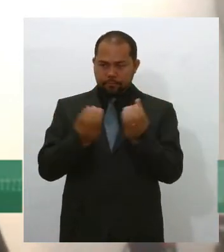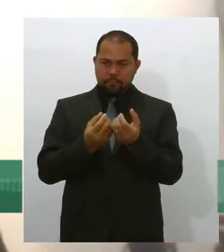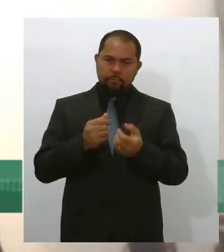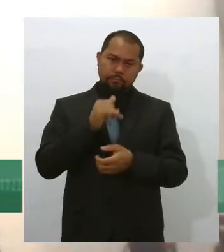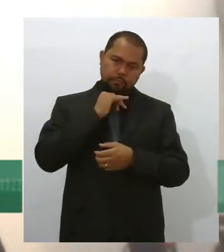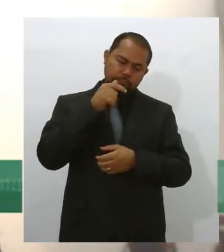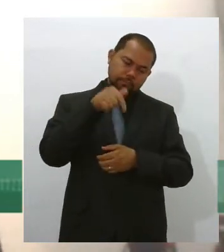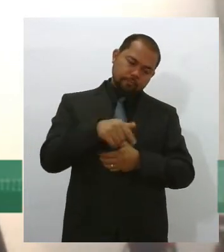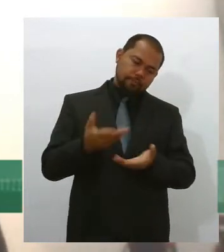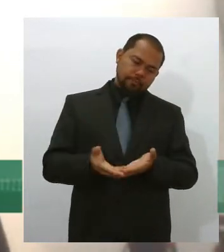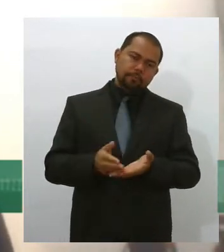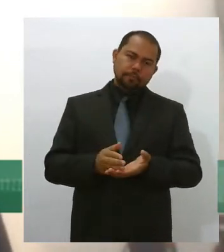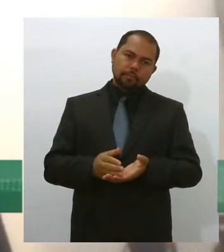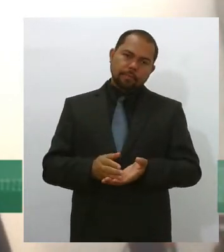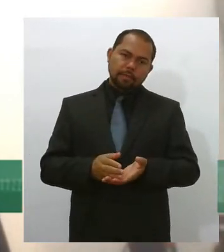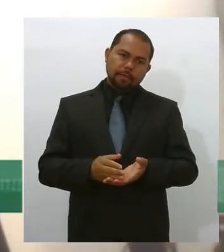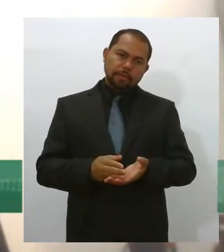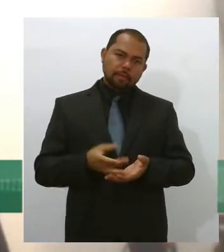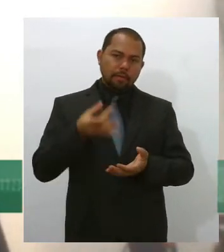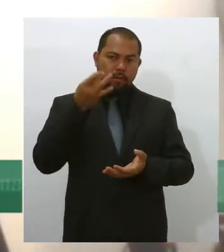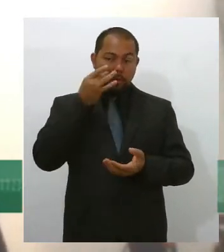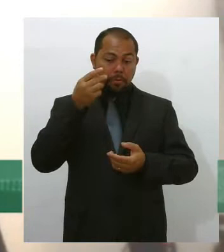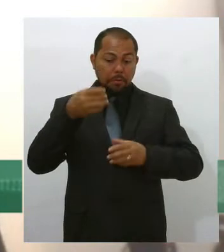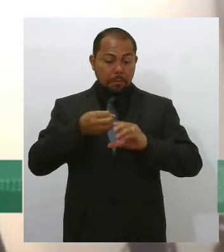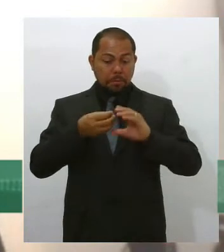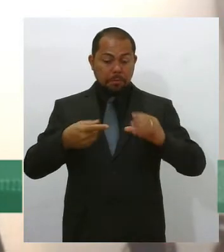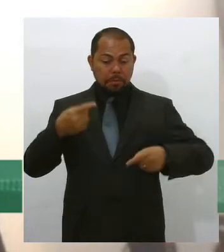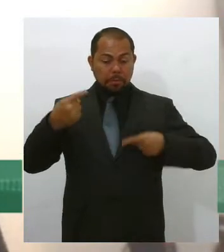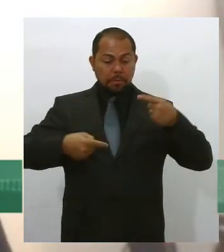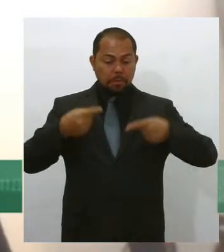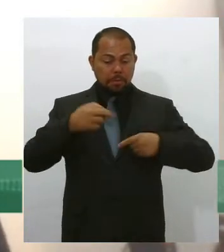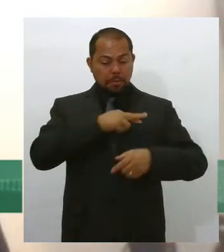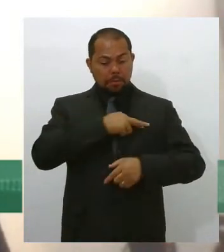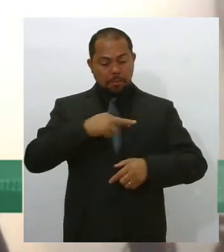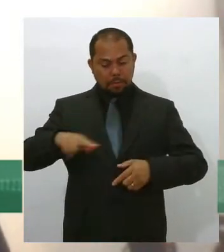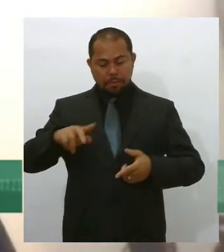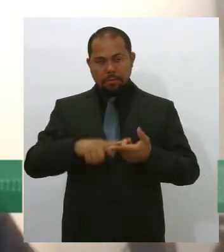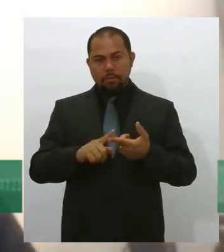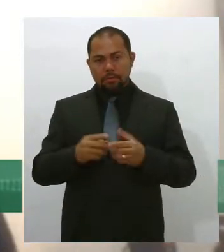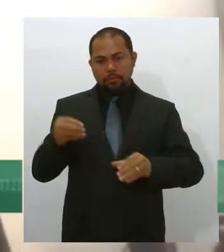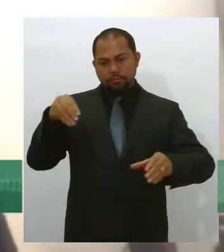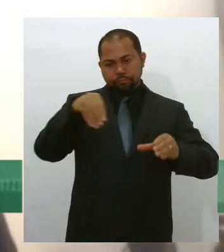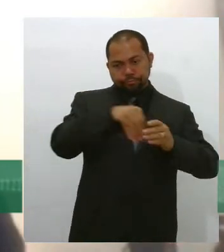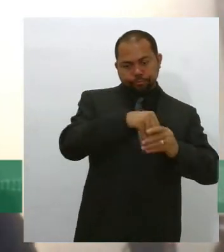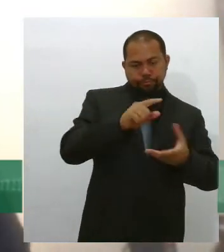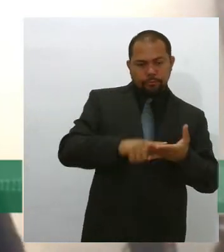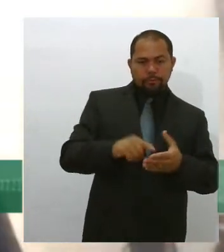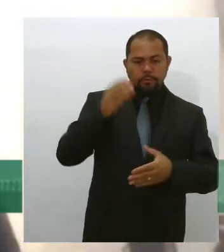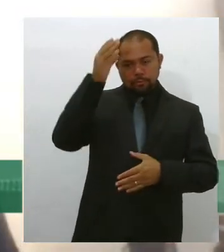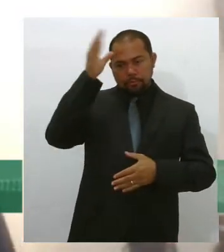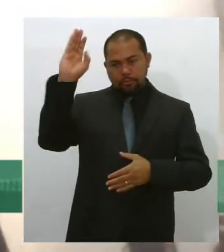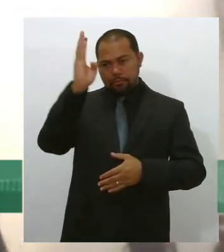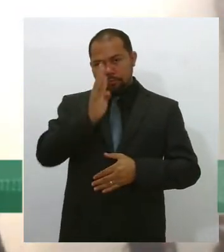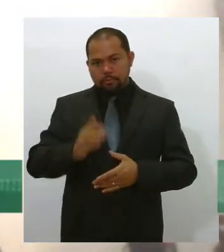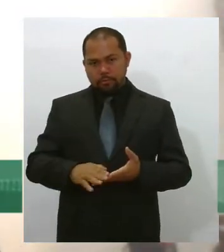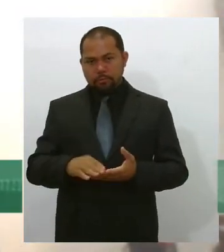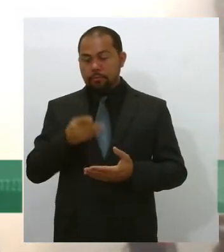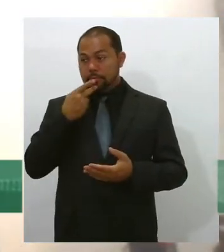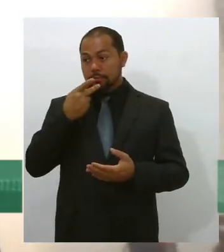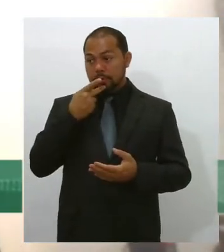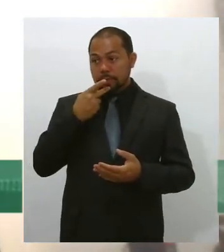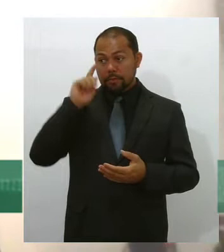religiosos que estão inseridos na cultura brasileira nos pode pegar isso é mais que abordas também fazer é pacu e religiosidade